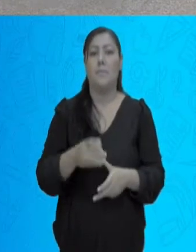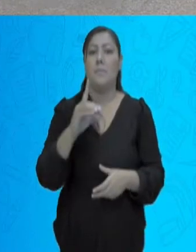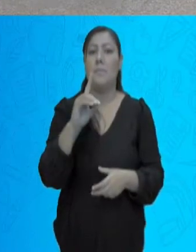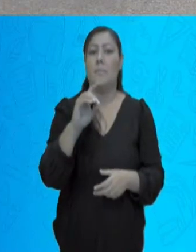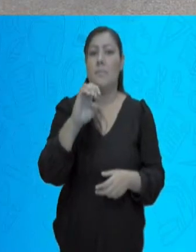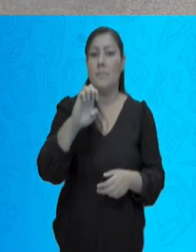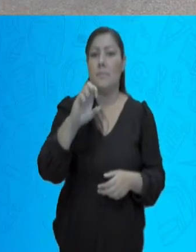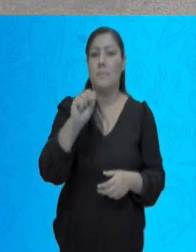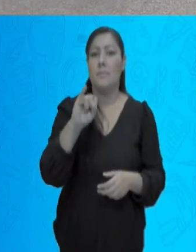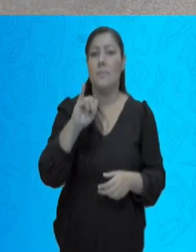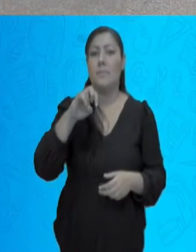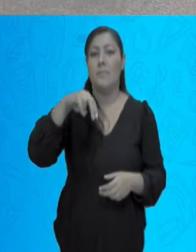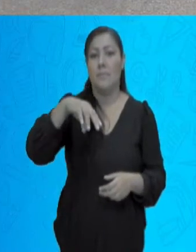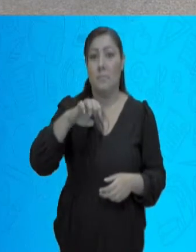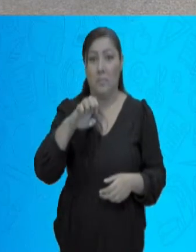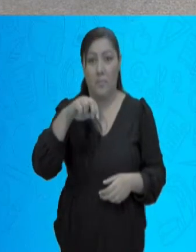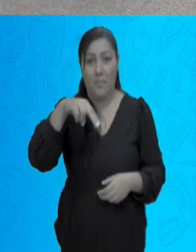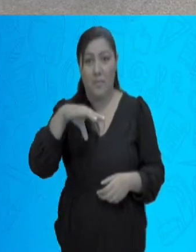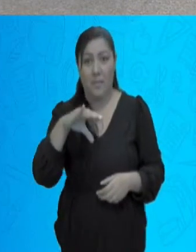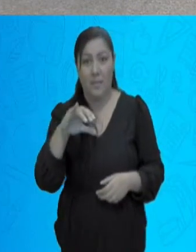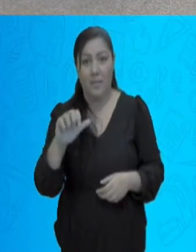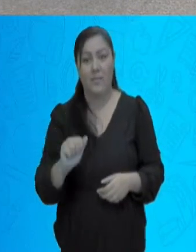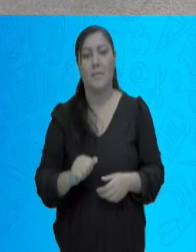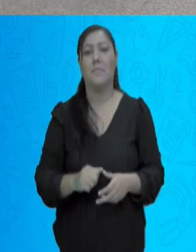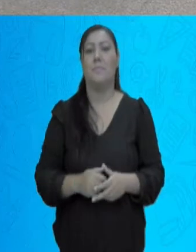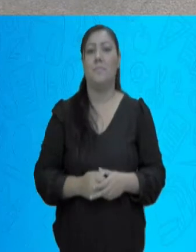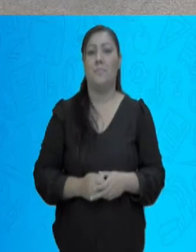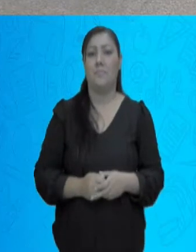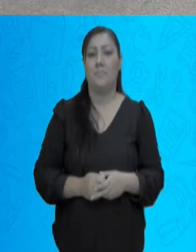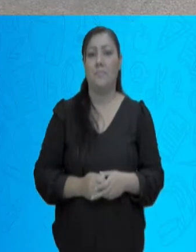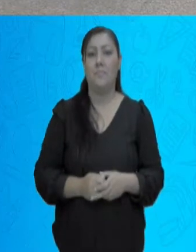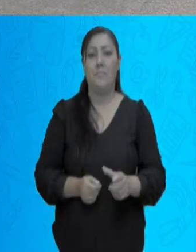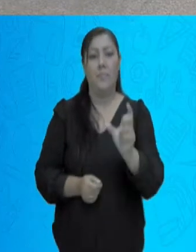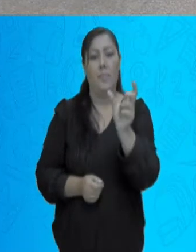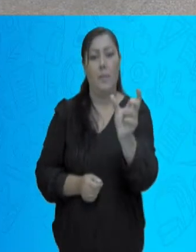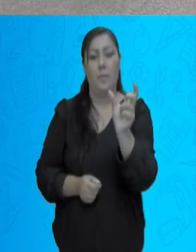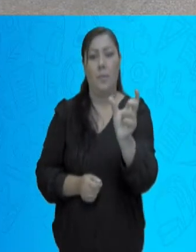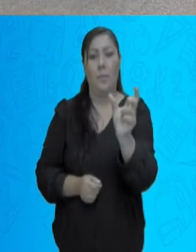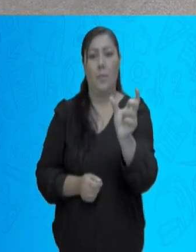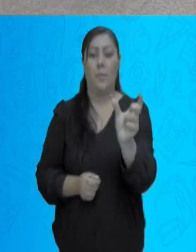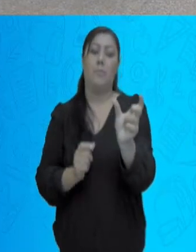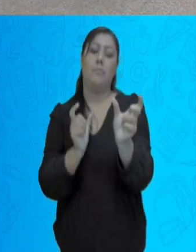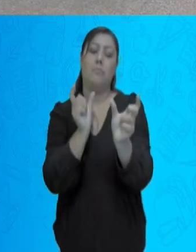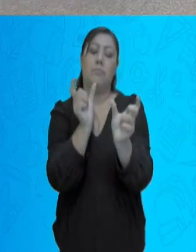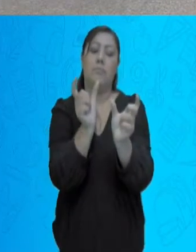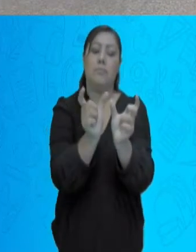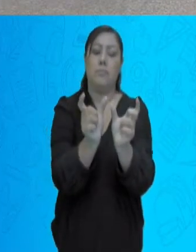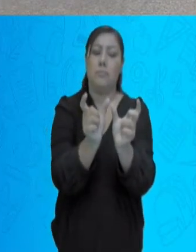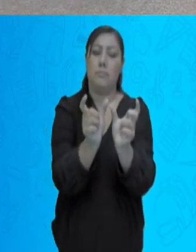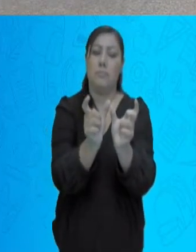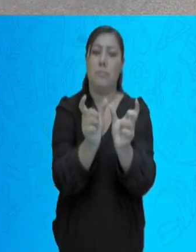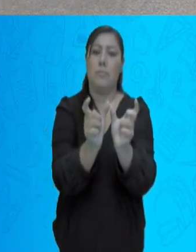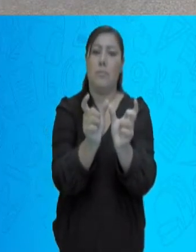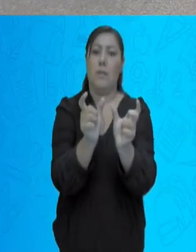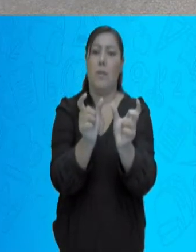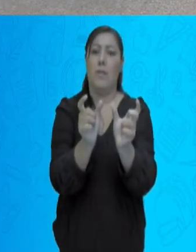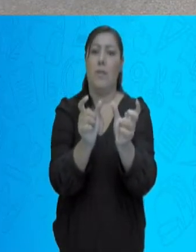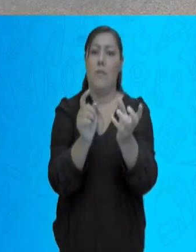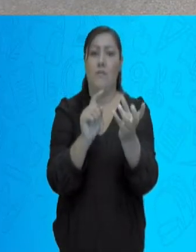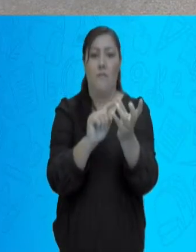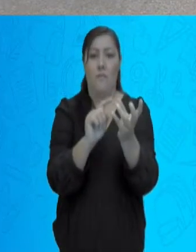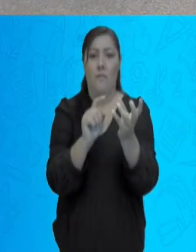raiz, é o significado. O radical, junto com a vogal temática, eles formam